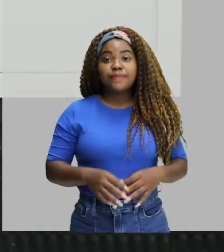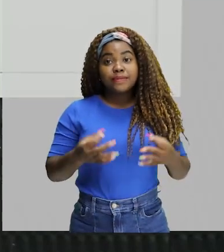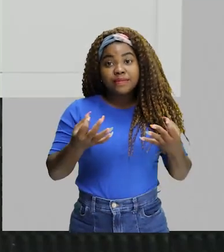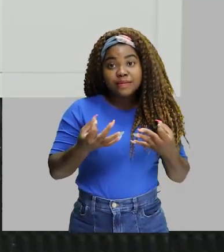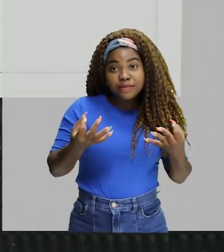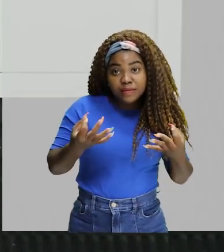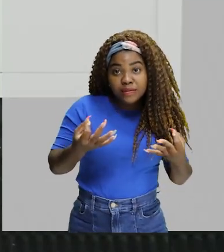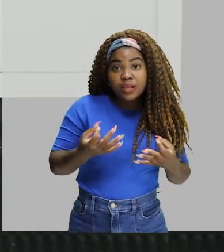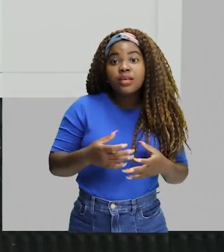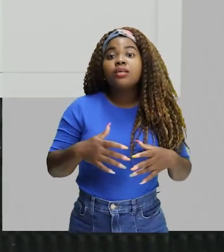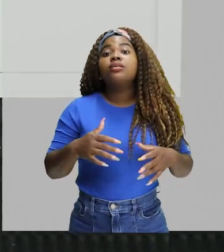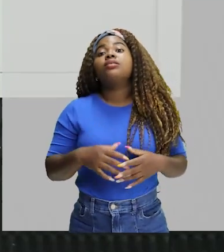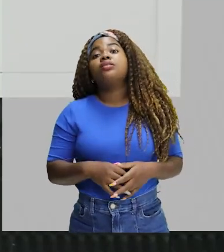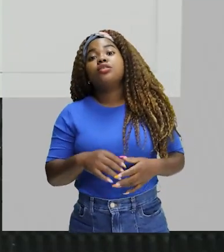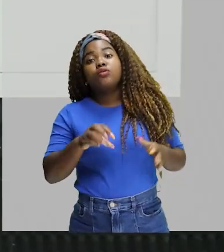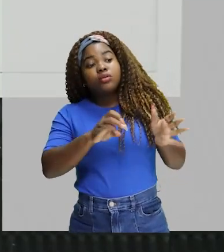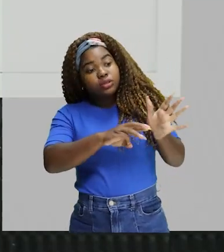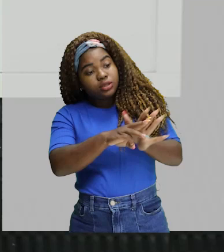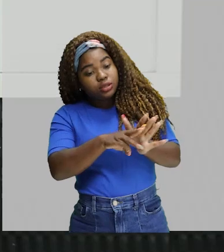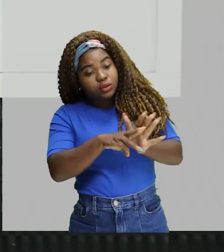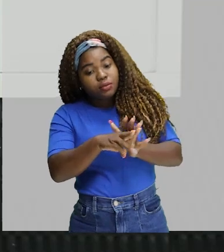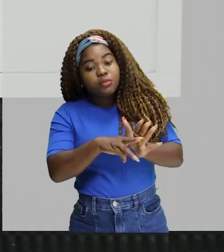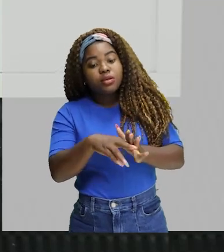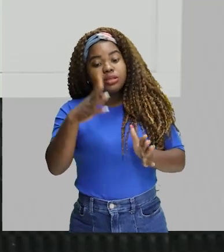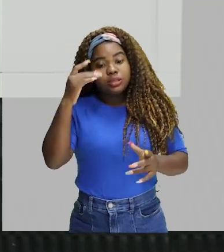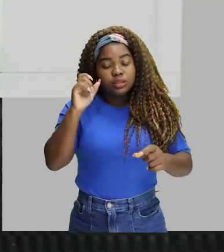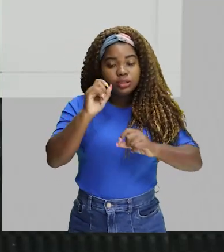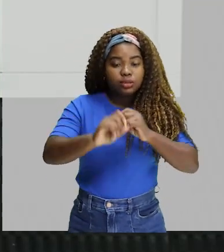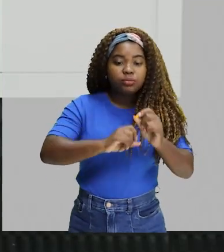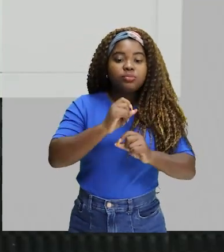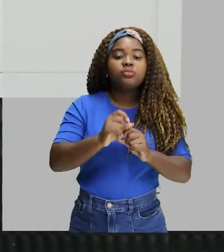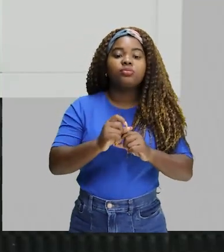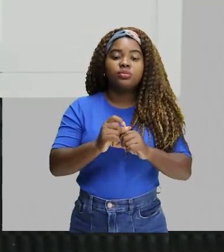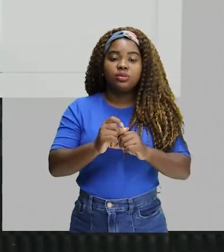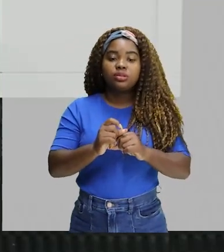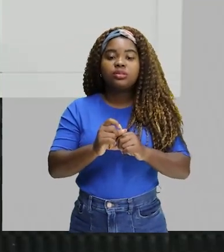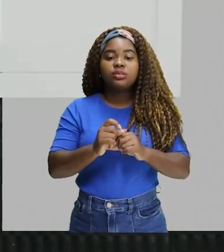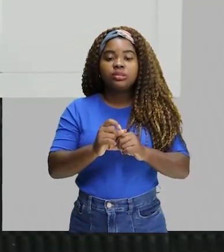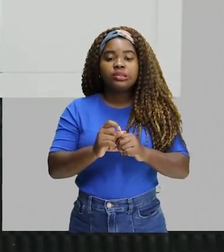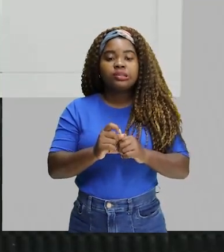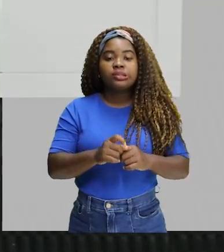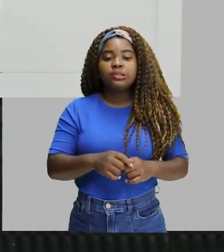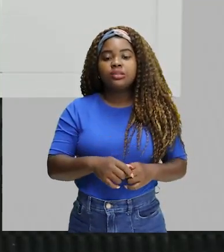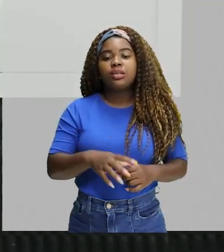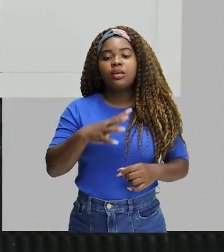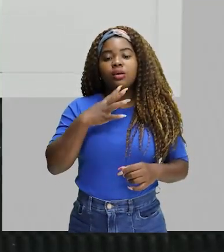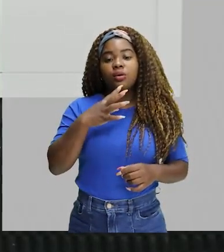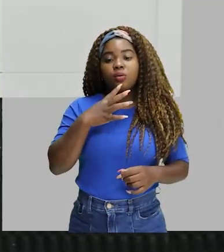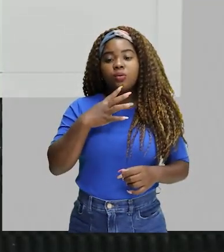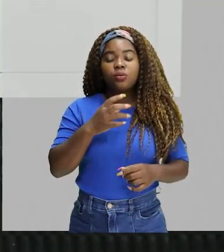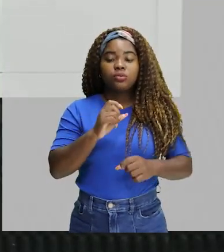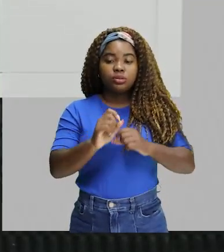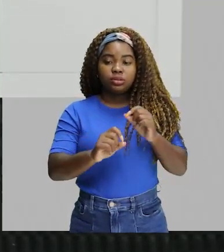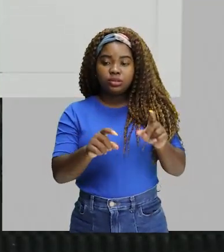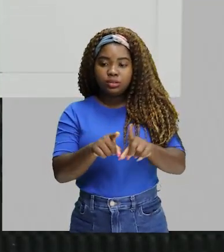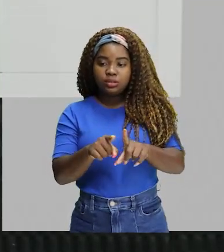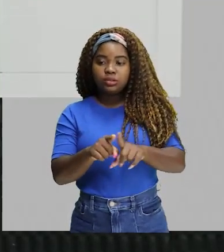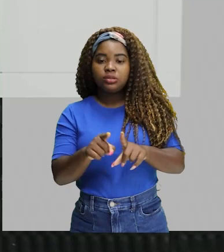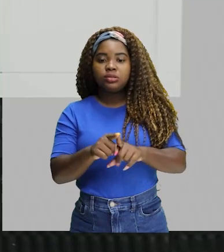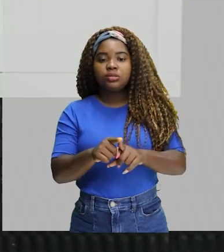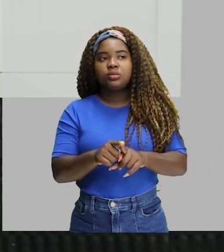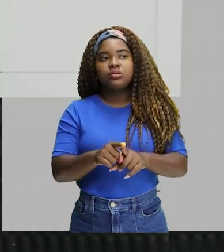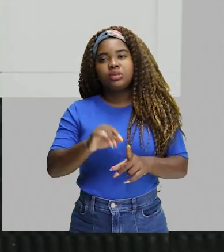Perfeito? Neste método dialético, você sabe que nós temos ironia reconhecer a ignorância, e maêutica,